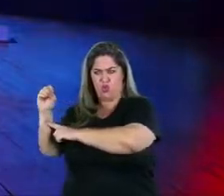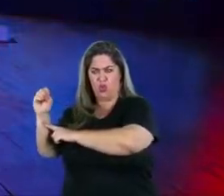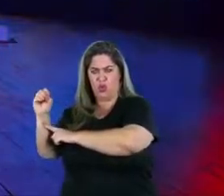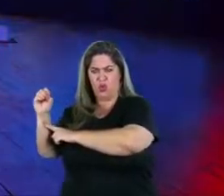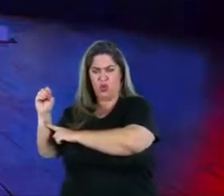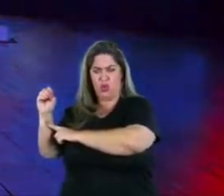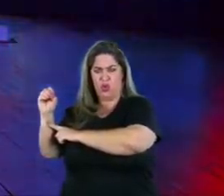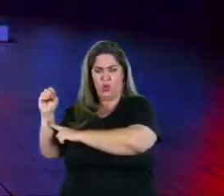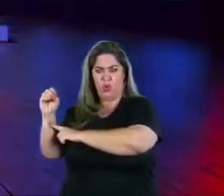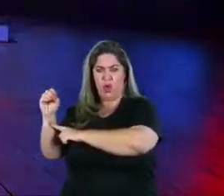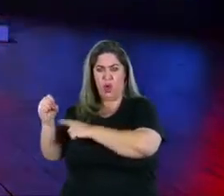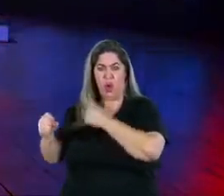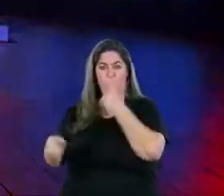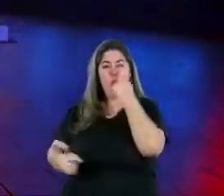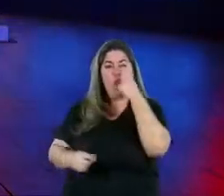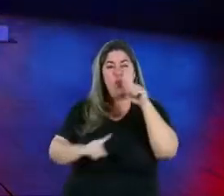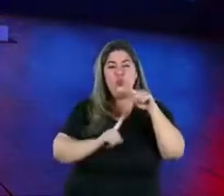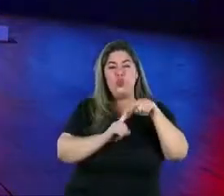é